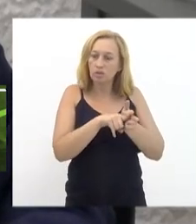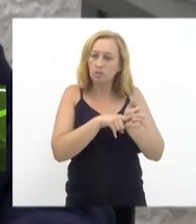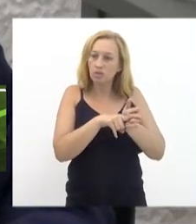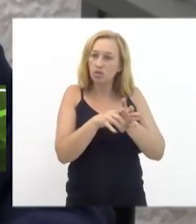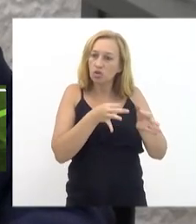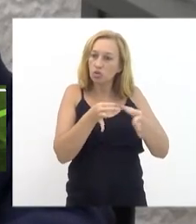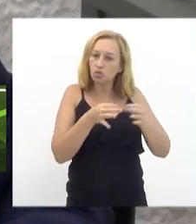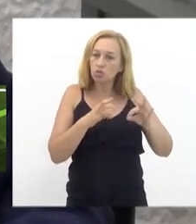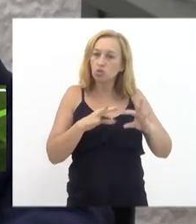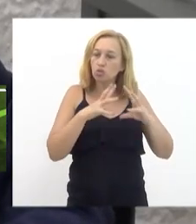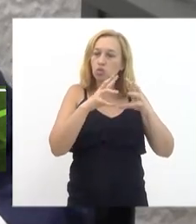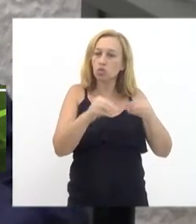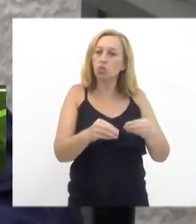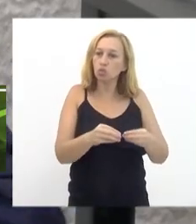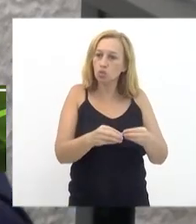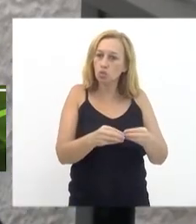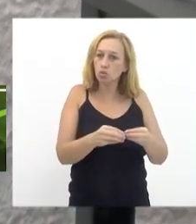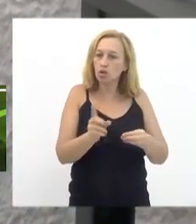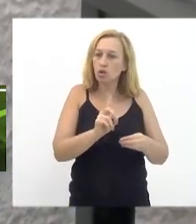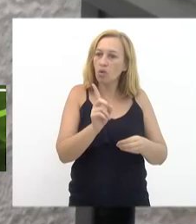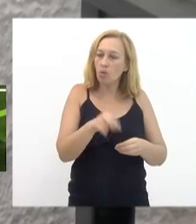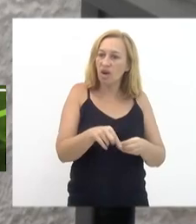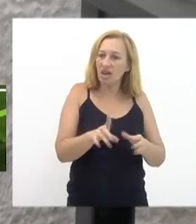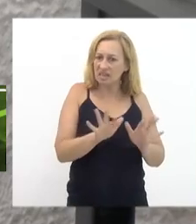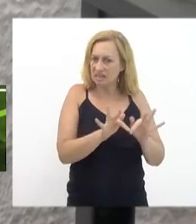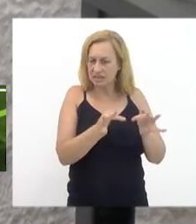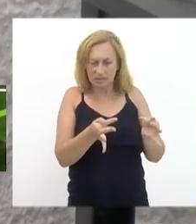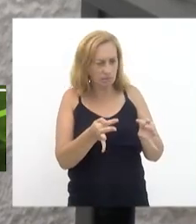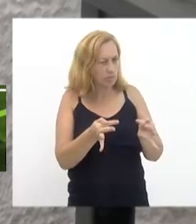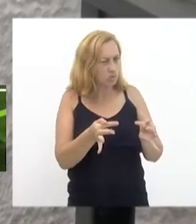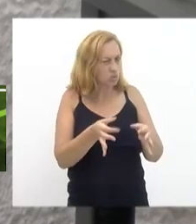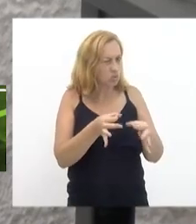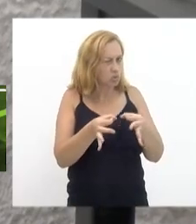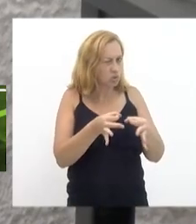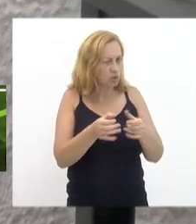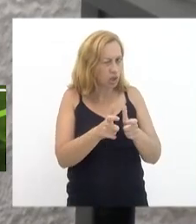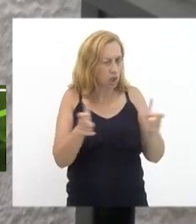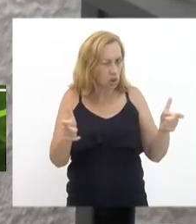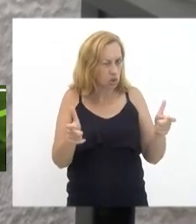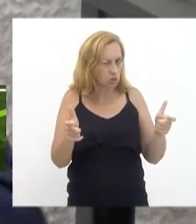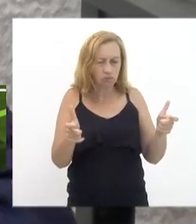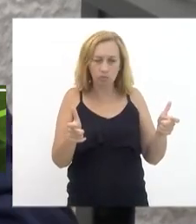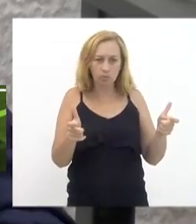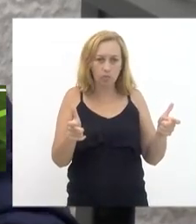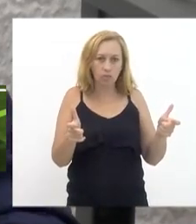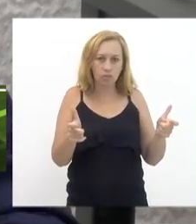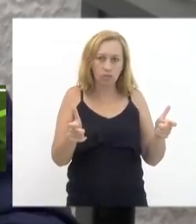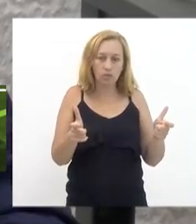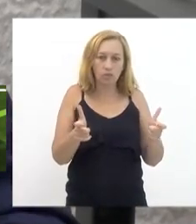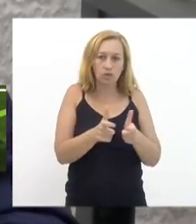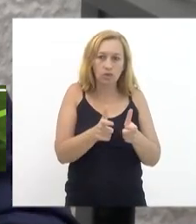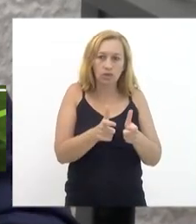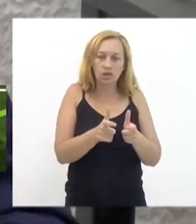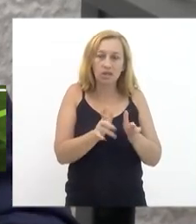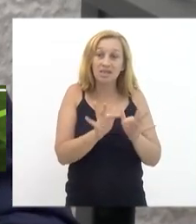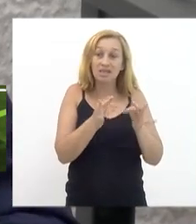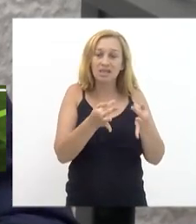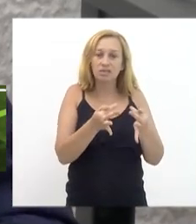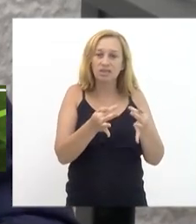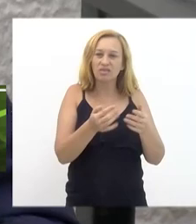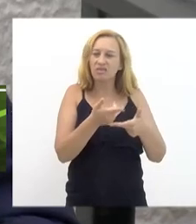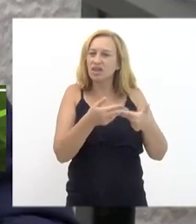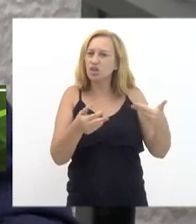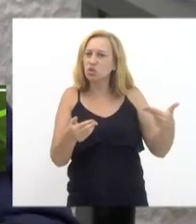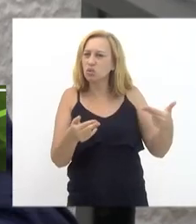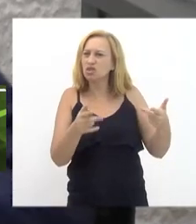todas as planilhas não é um projeto simples não é grande mas não é sempre porque ele tem mais de mil itens